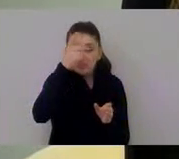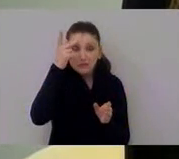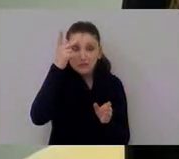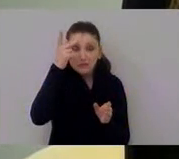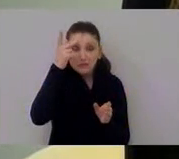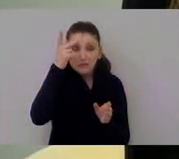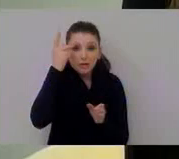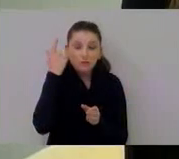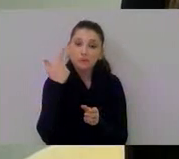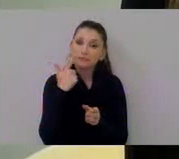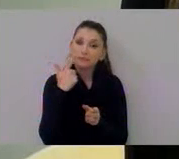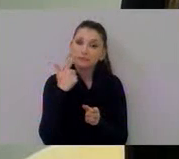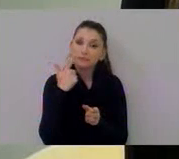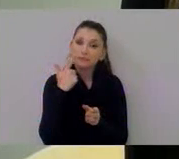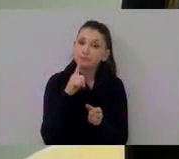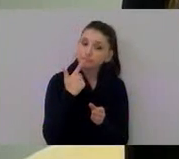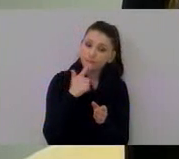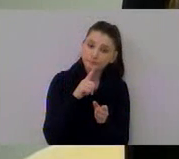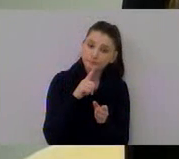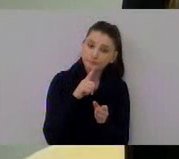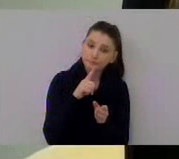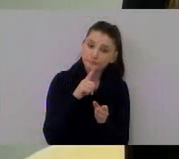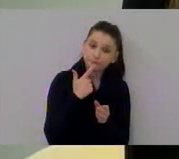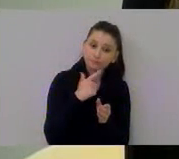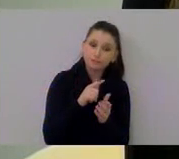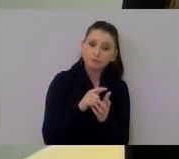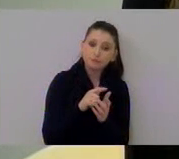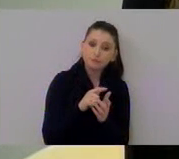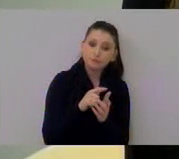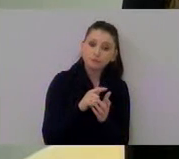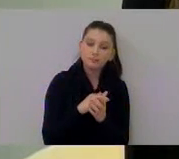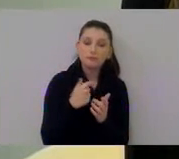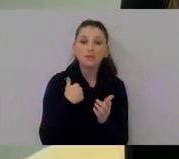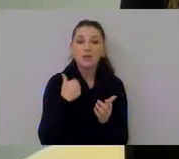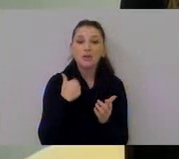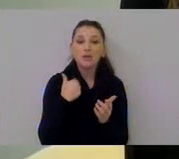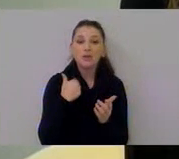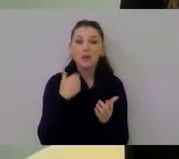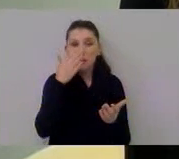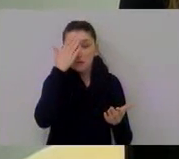seu plano. Eu acredito que isso é uma